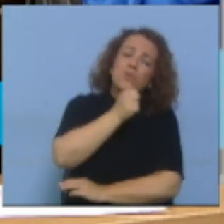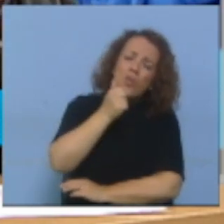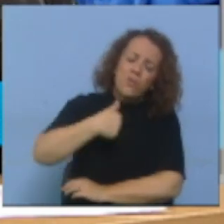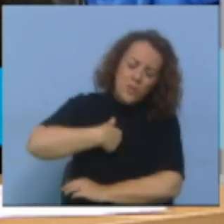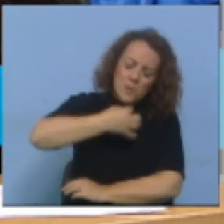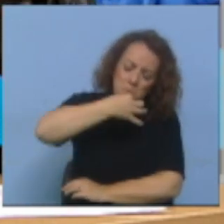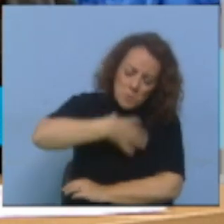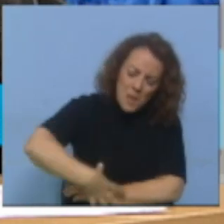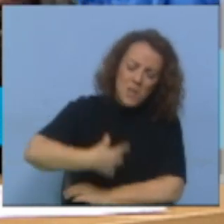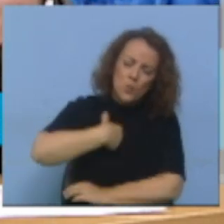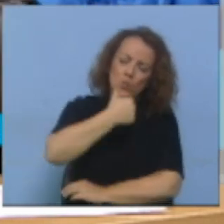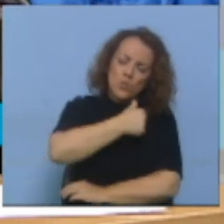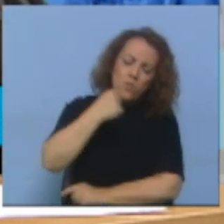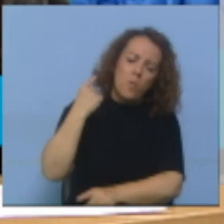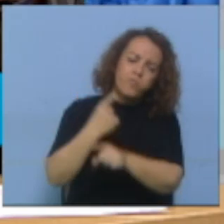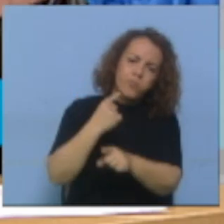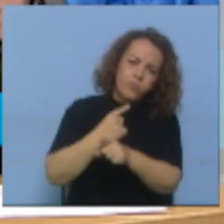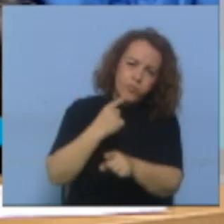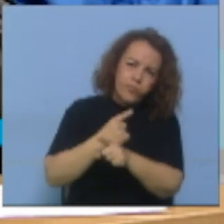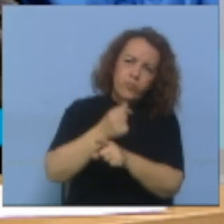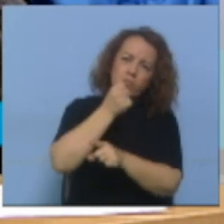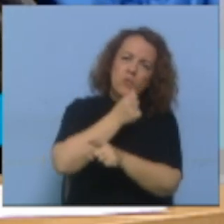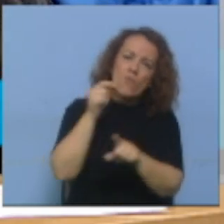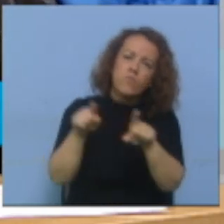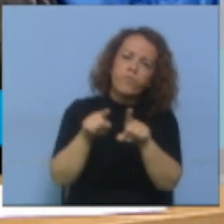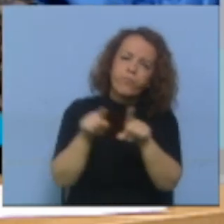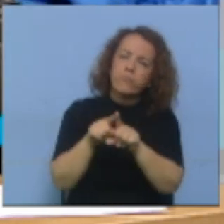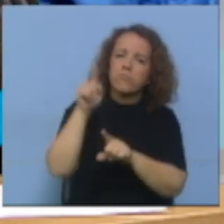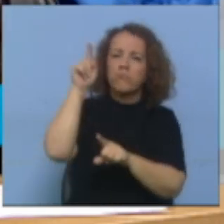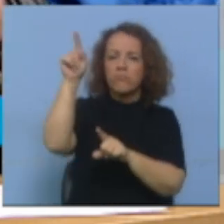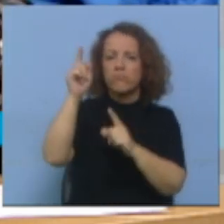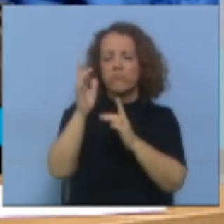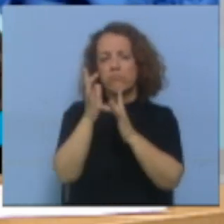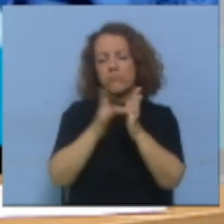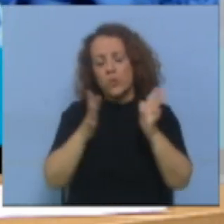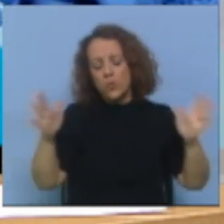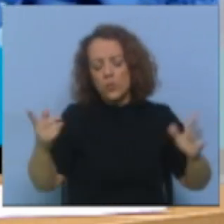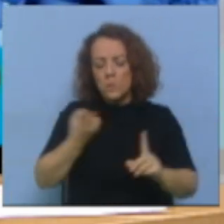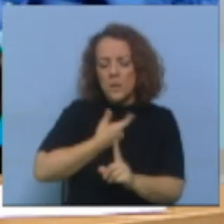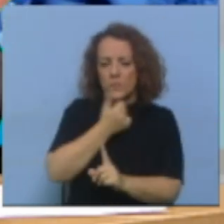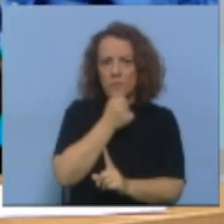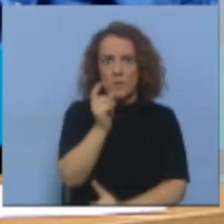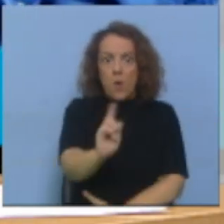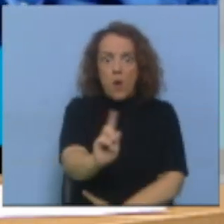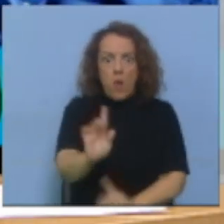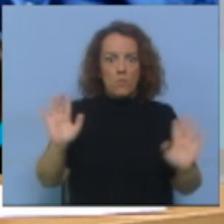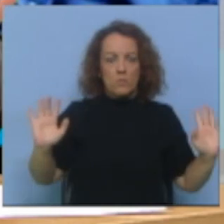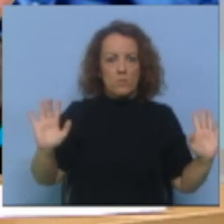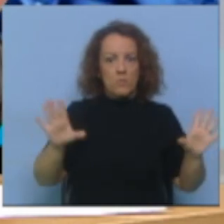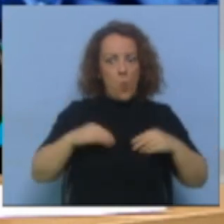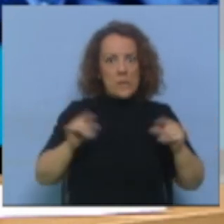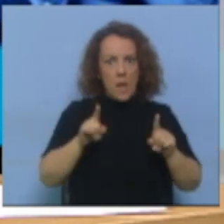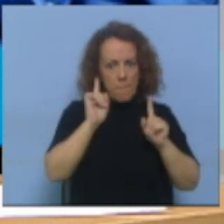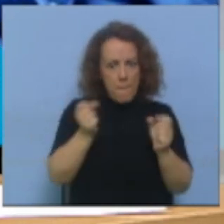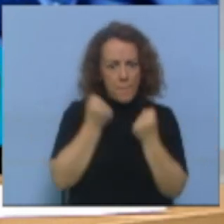que levar esta cruz, tem que sofrer, ser vítima. Não aceito.